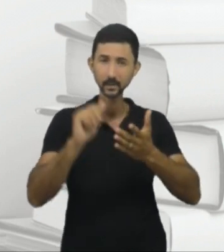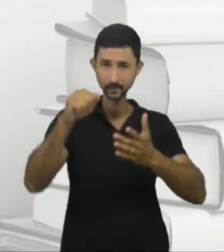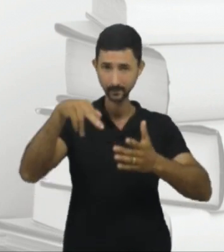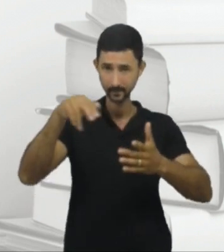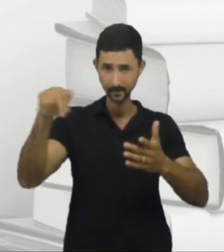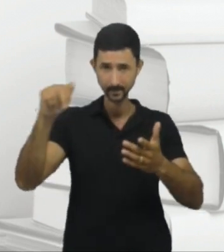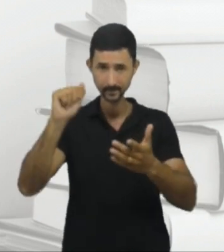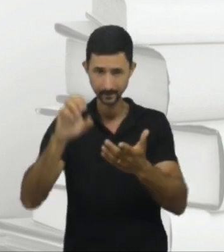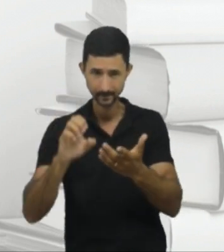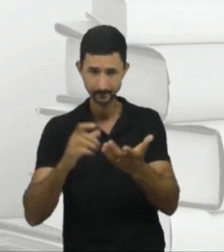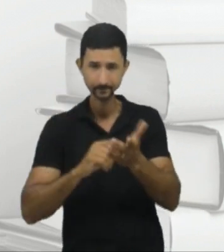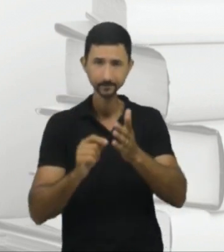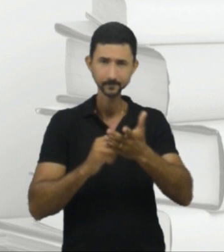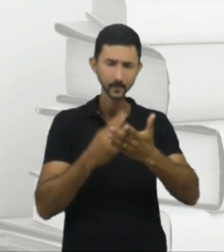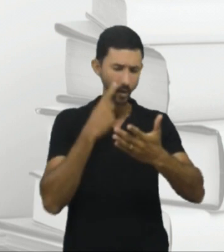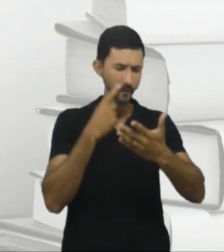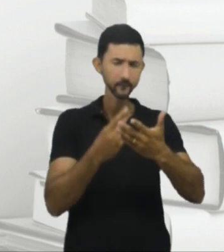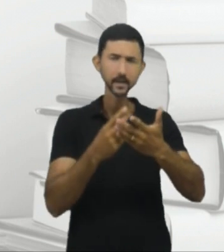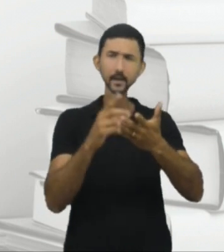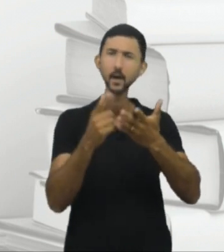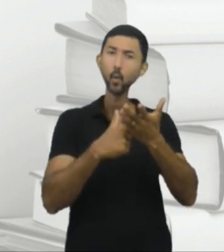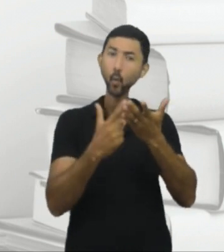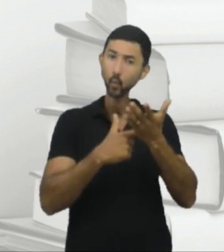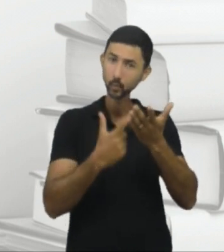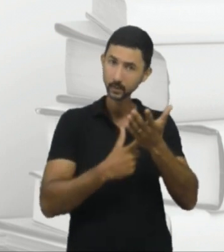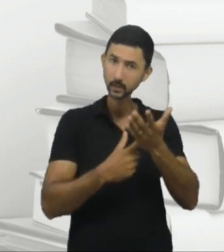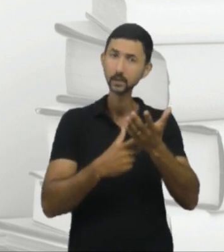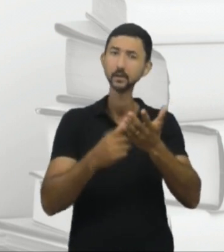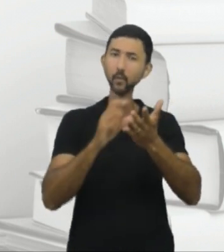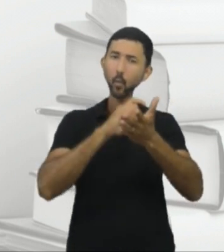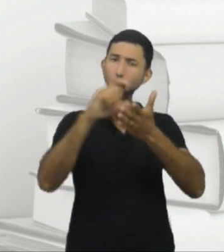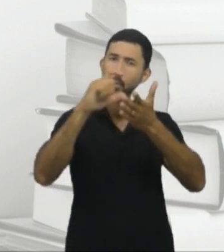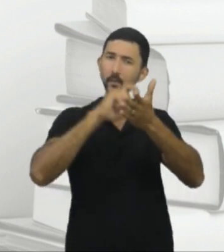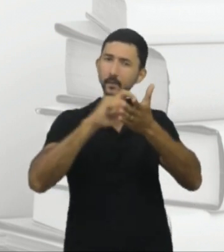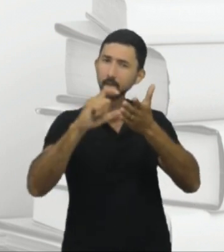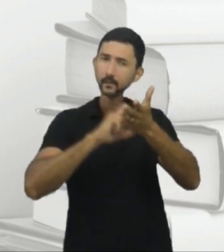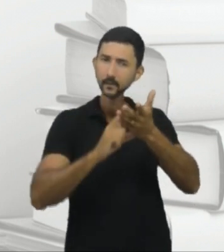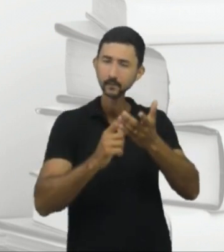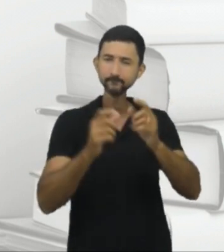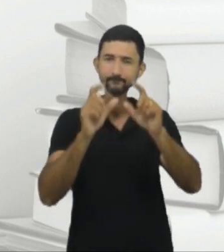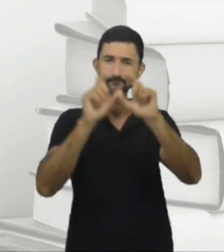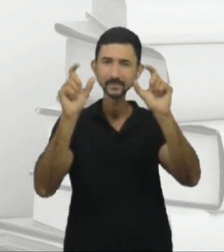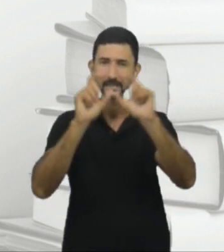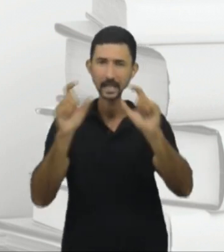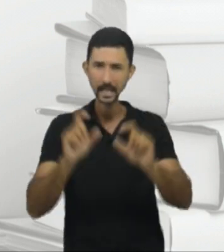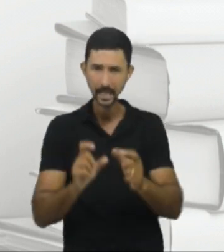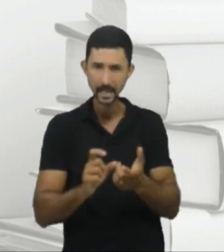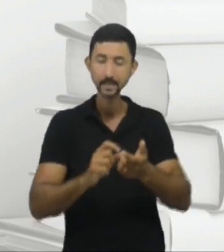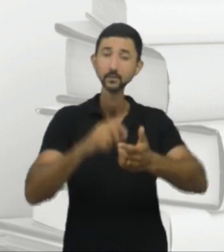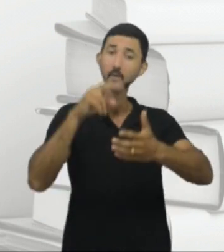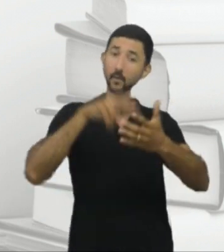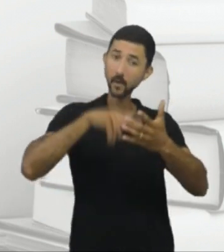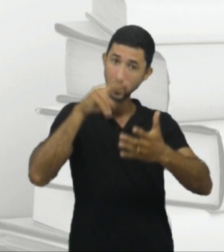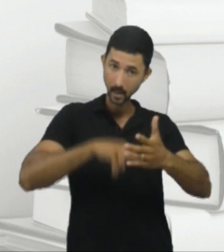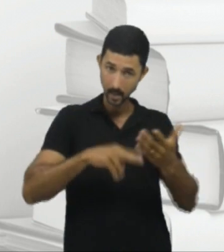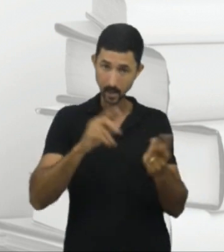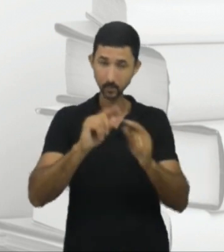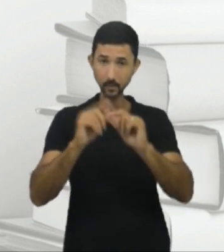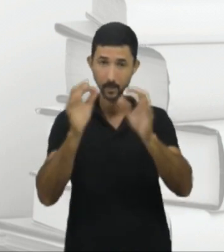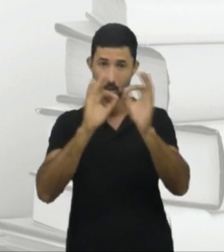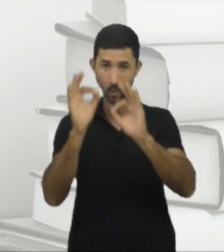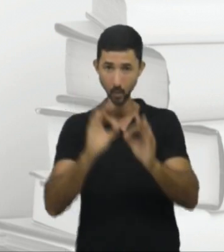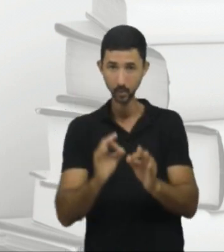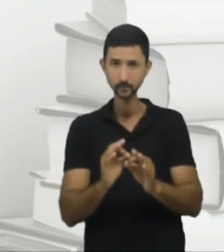de Anne Frank. E aí, quando você viu o livro, você viu trechos do livro, aliás, você leu junto com a gente nas outras aulas trechos do